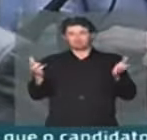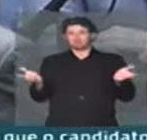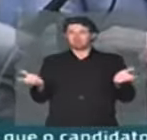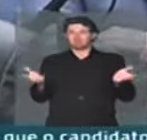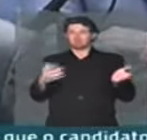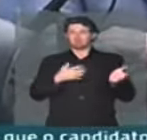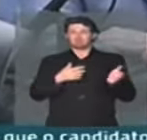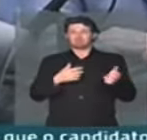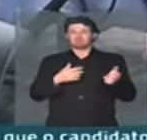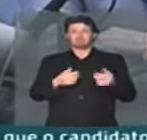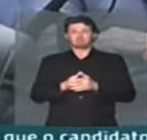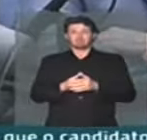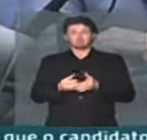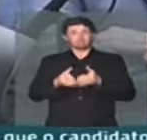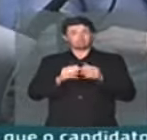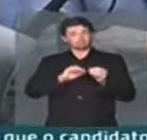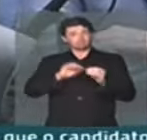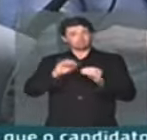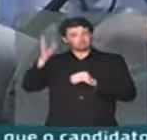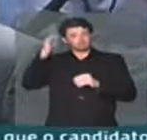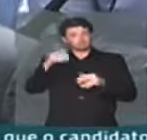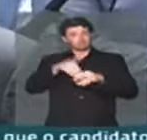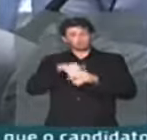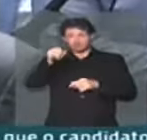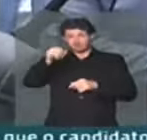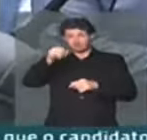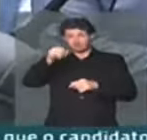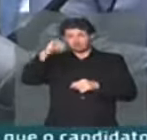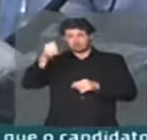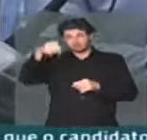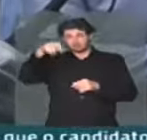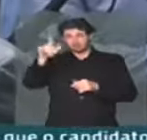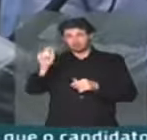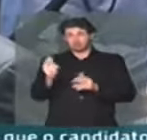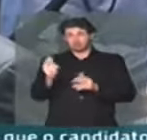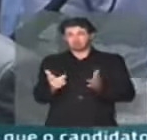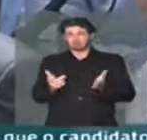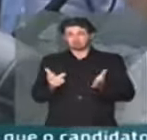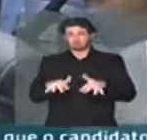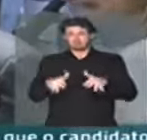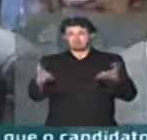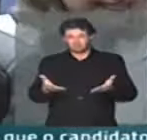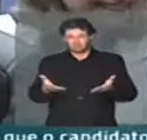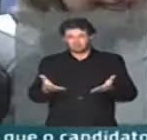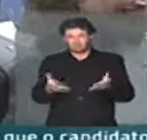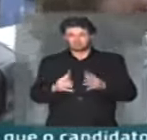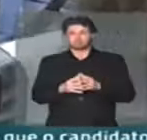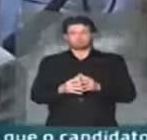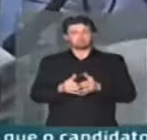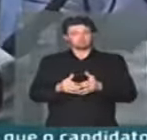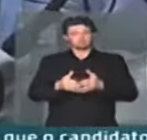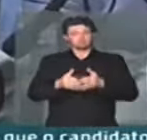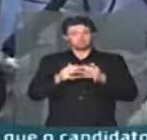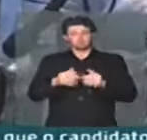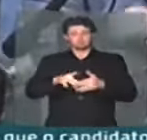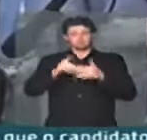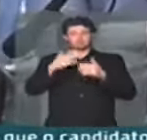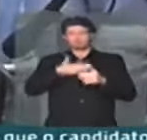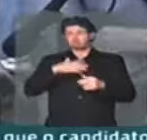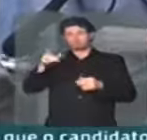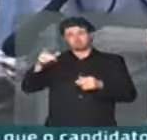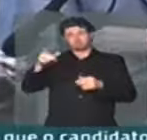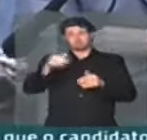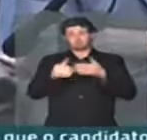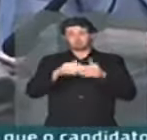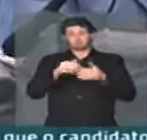desse. Eu não não ficar para amanhã para poder votar essa questão da janela numa sessão de hoje. Eu vou pedir, senhor presidente, ao meu líder, se